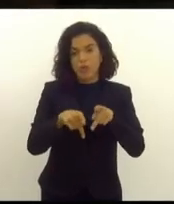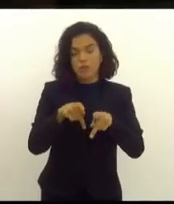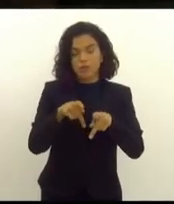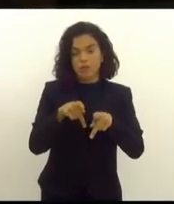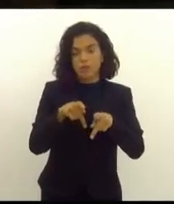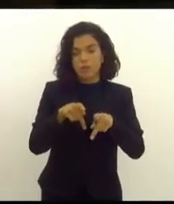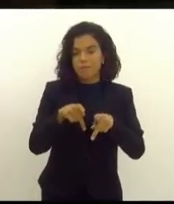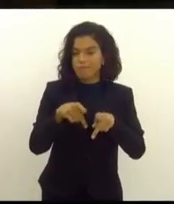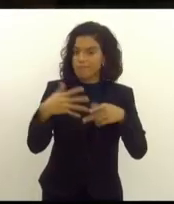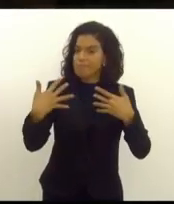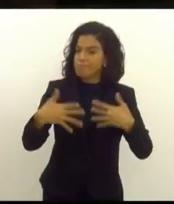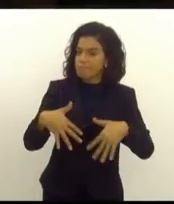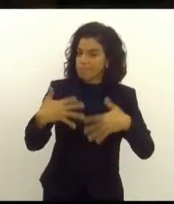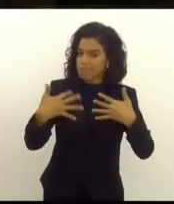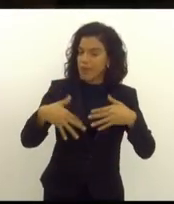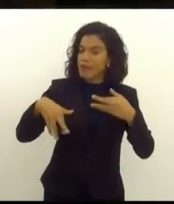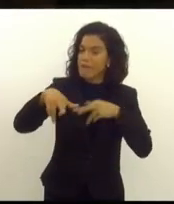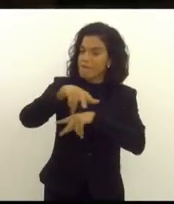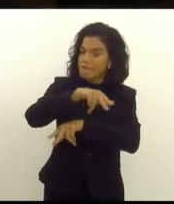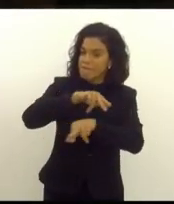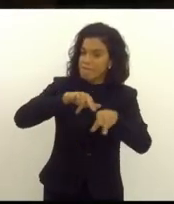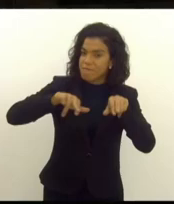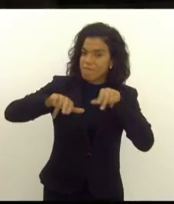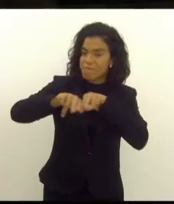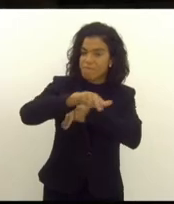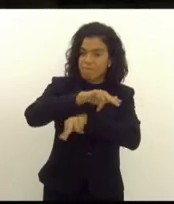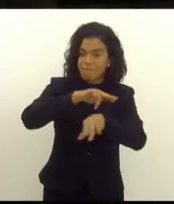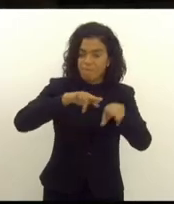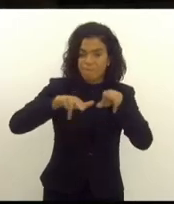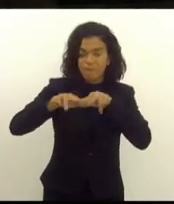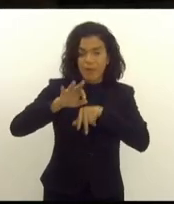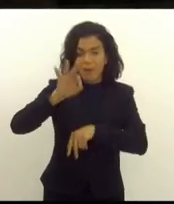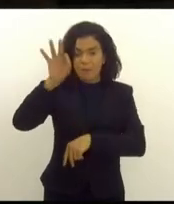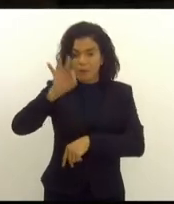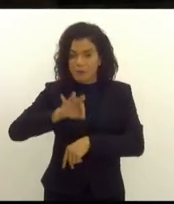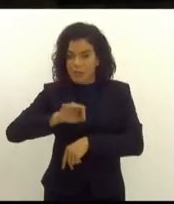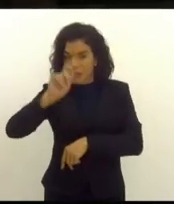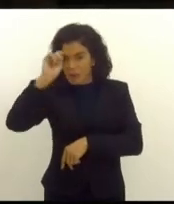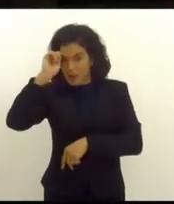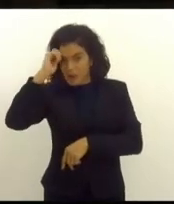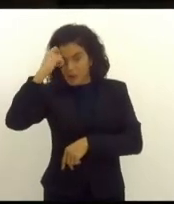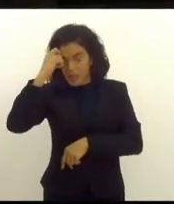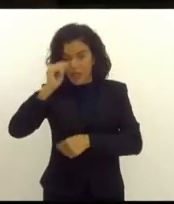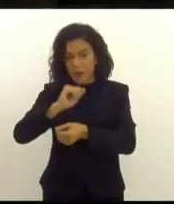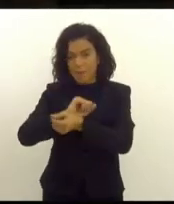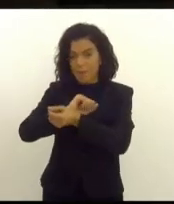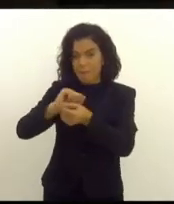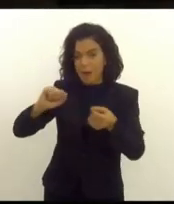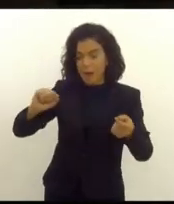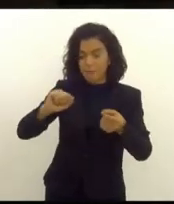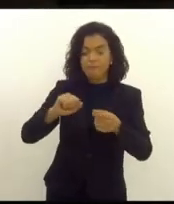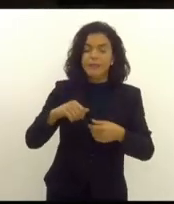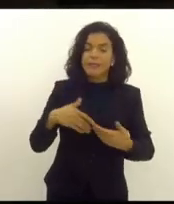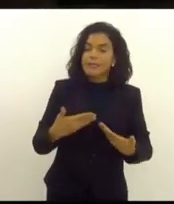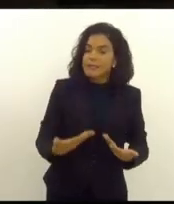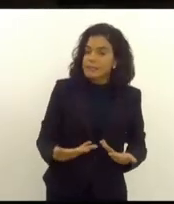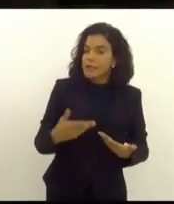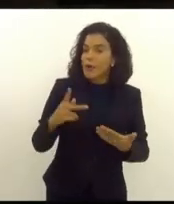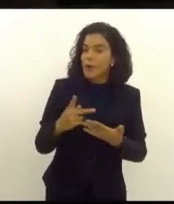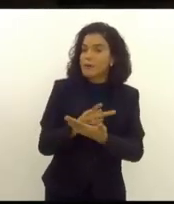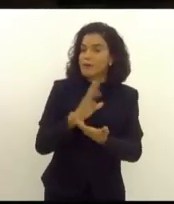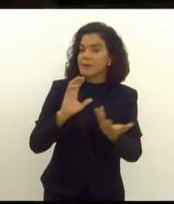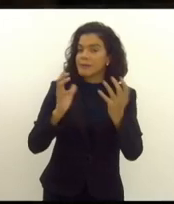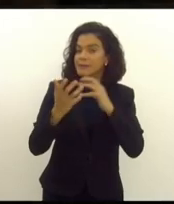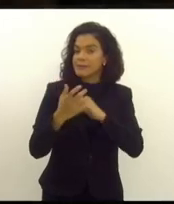bastante miscigenada percentual da população negra libertária e isso se deu na Bahia